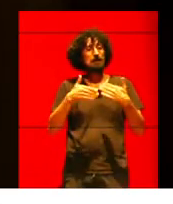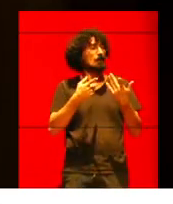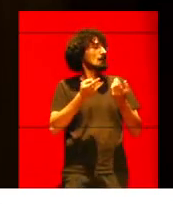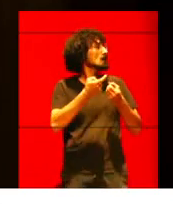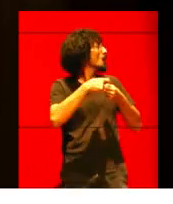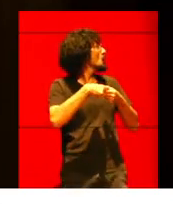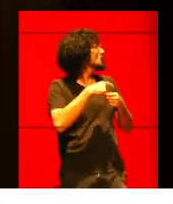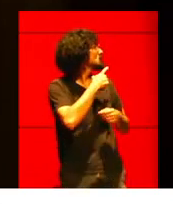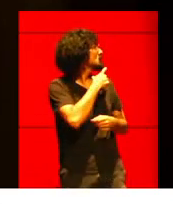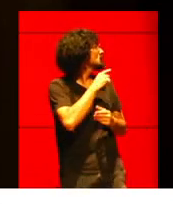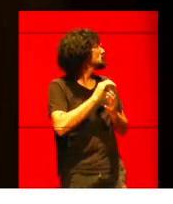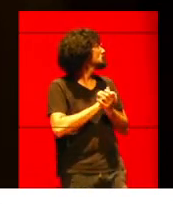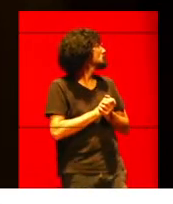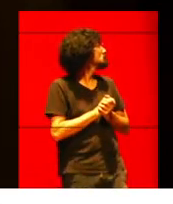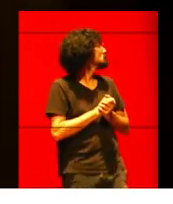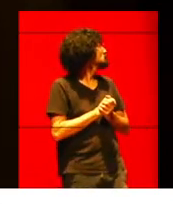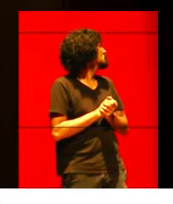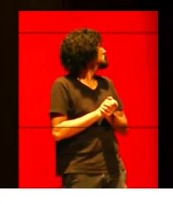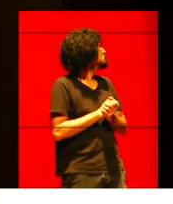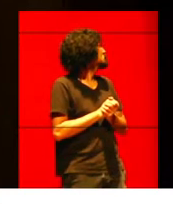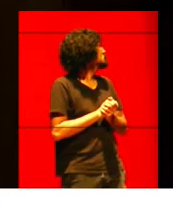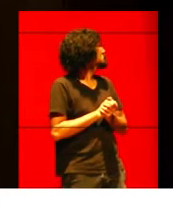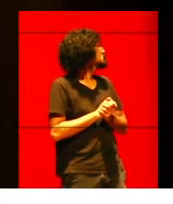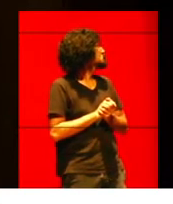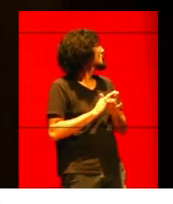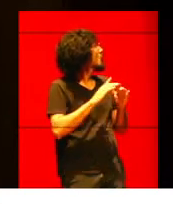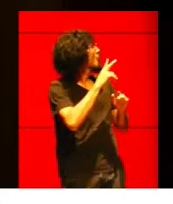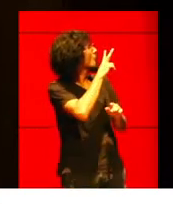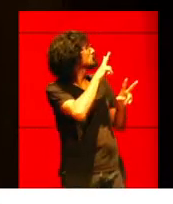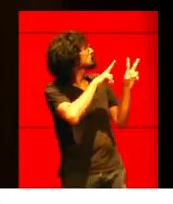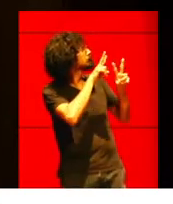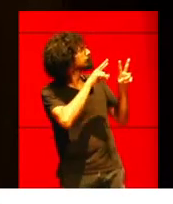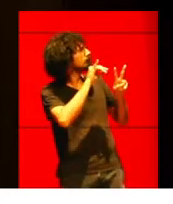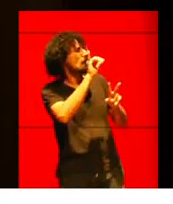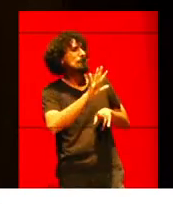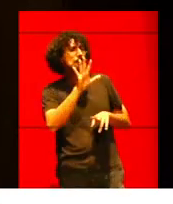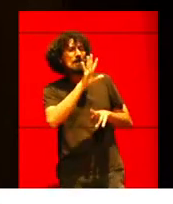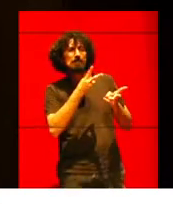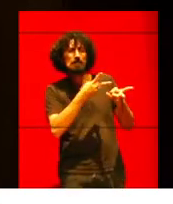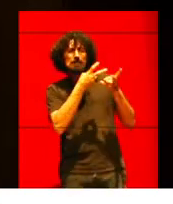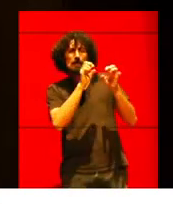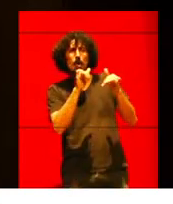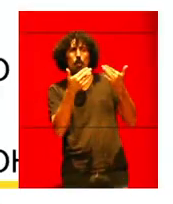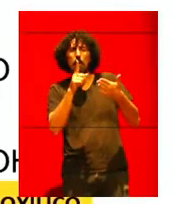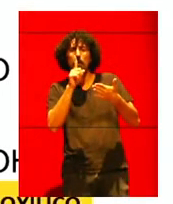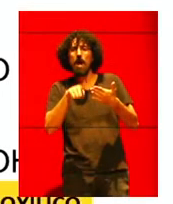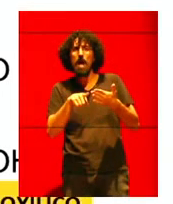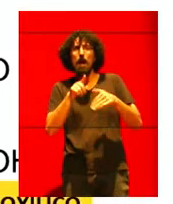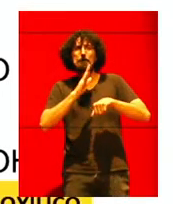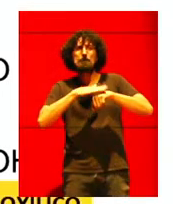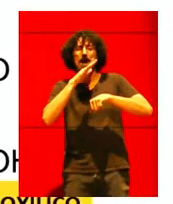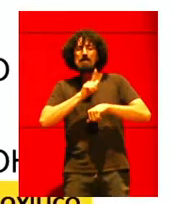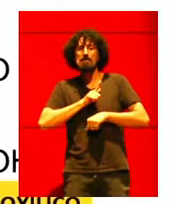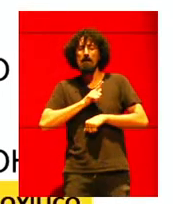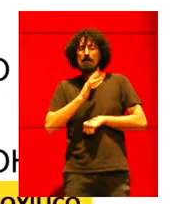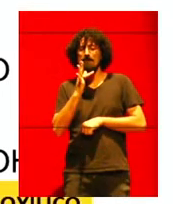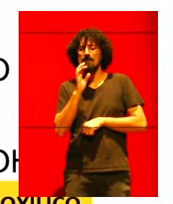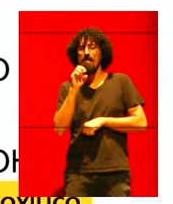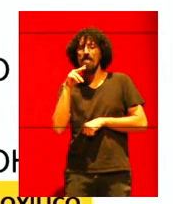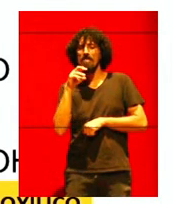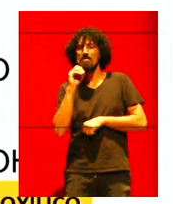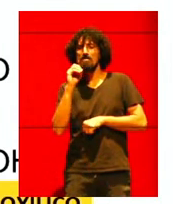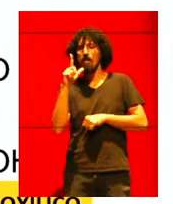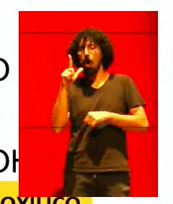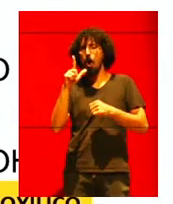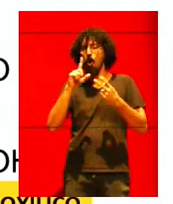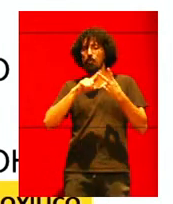volta lá para mim na questão rapidão. Olha lá, pessoal, vocês conseguem identificar qual é o composto que aparece? Um